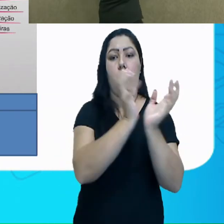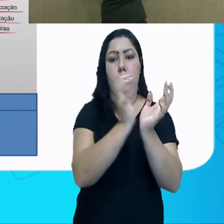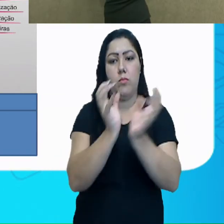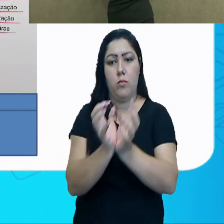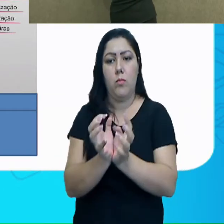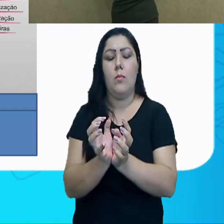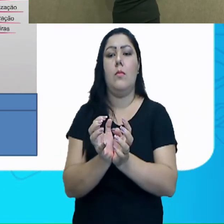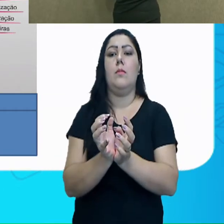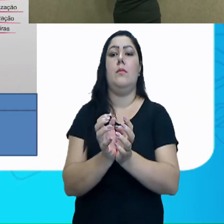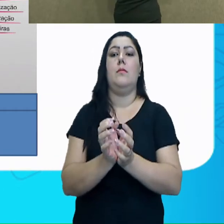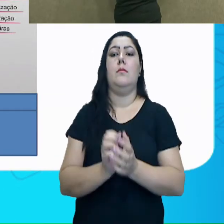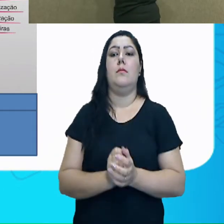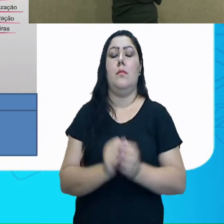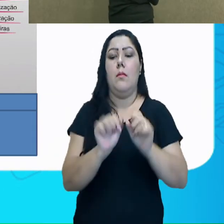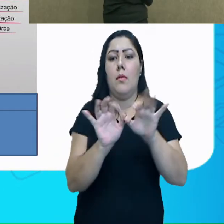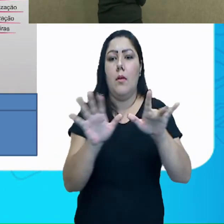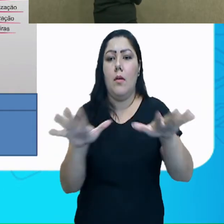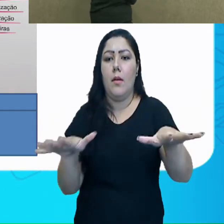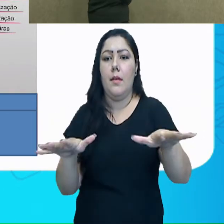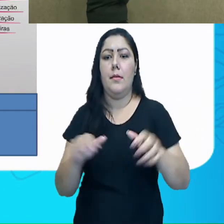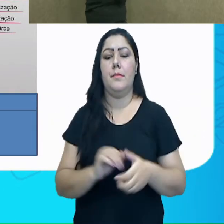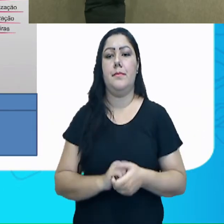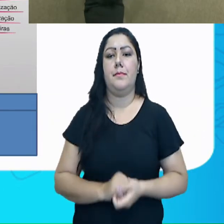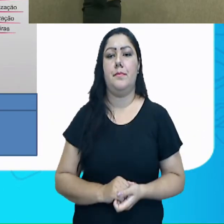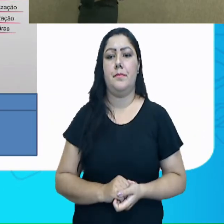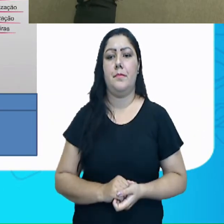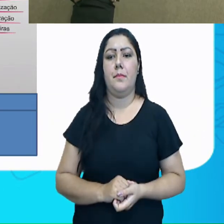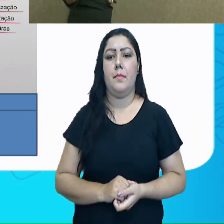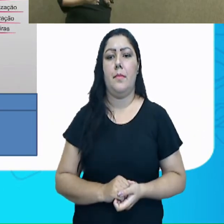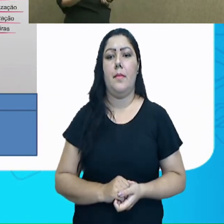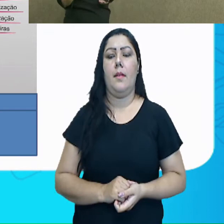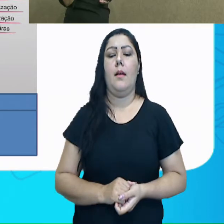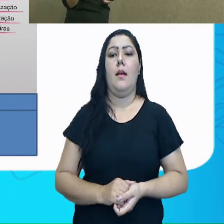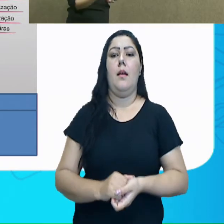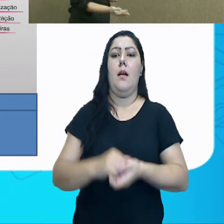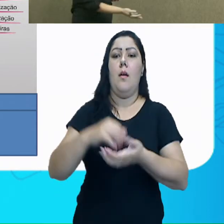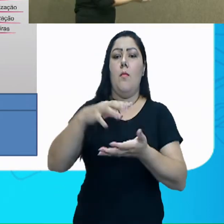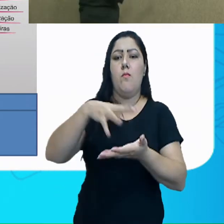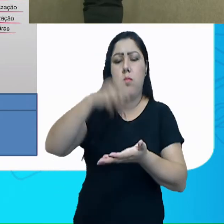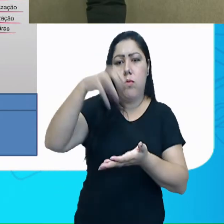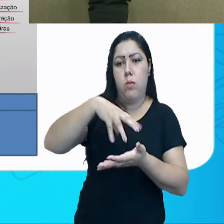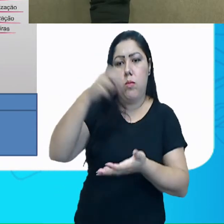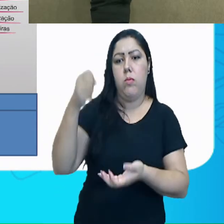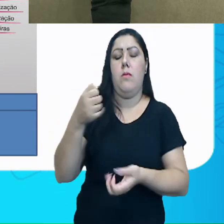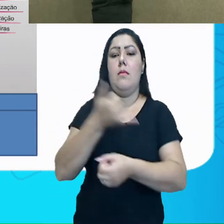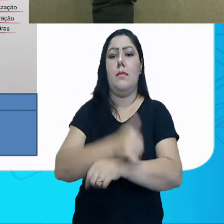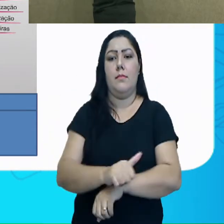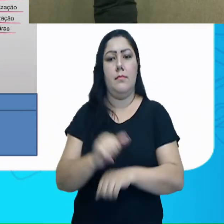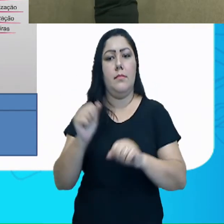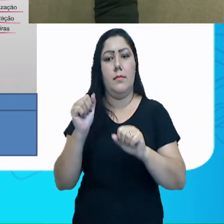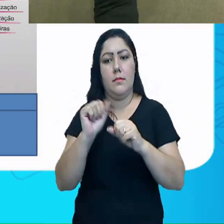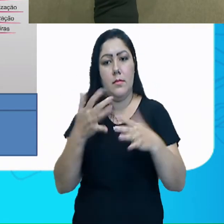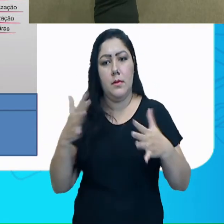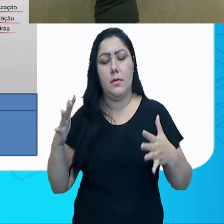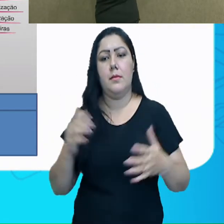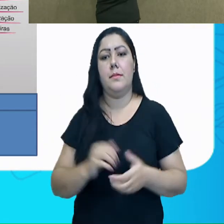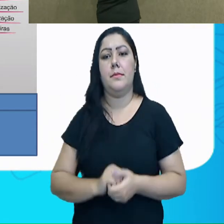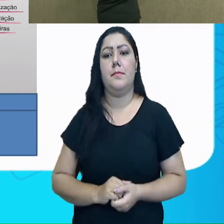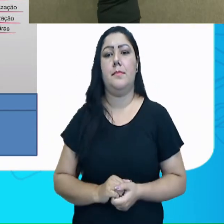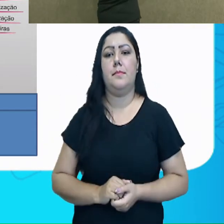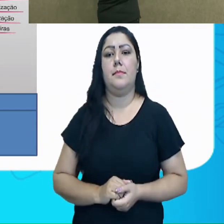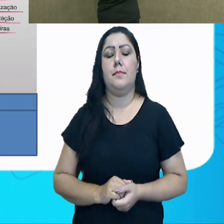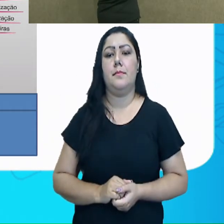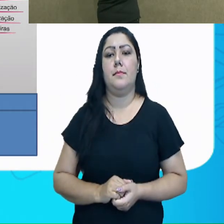a expansão deste território, que foi na exploração de metais preciosos. Entre